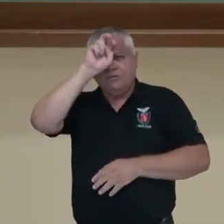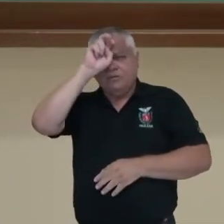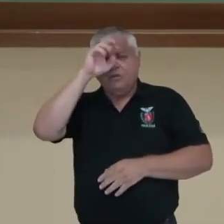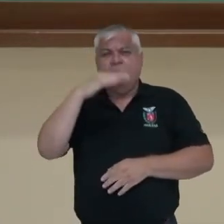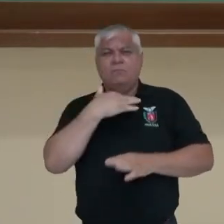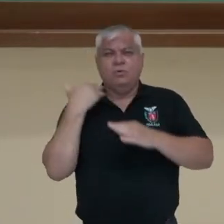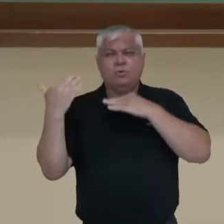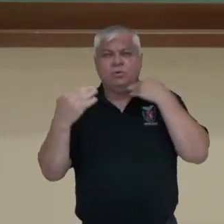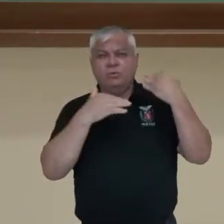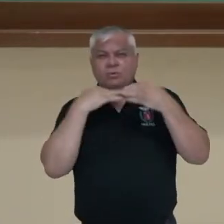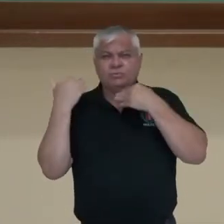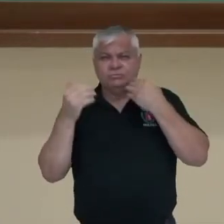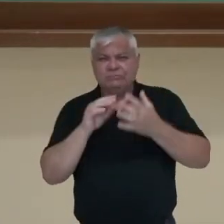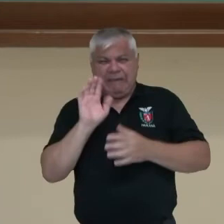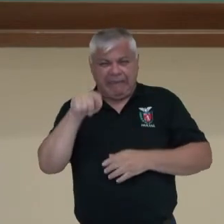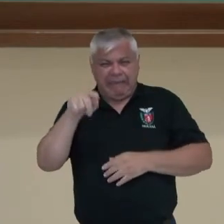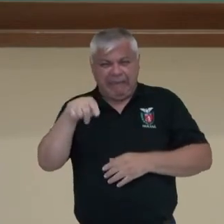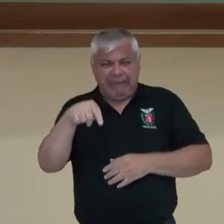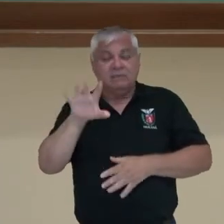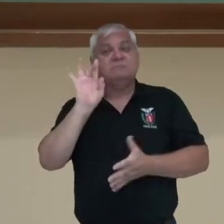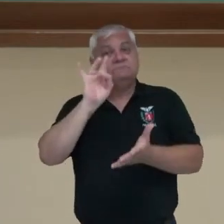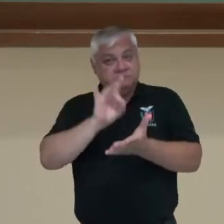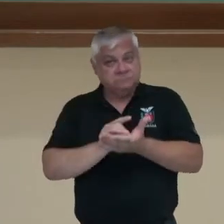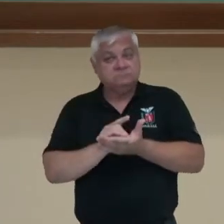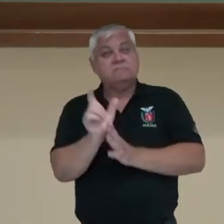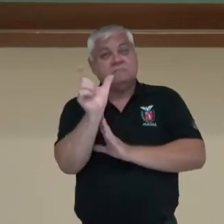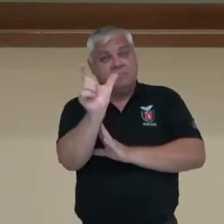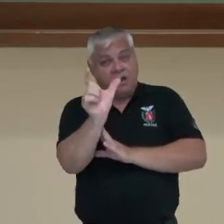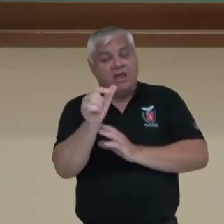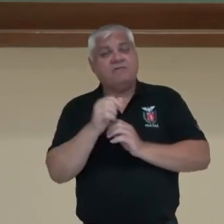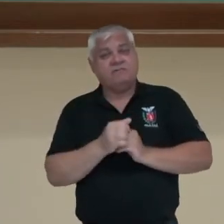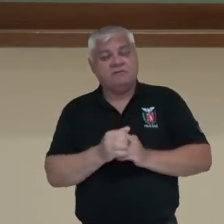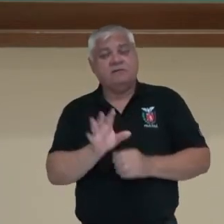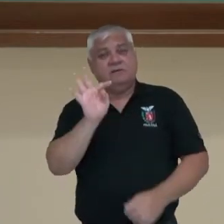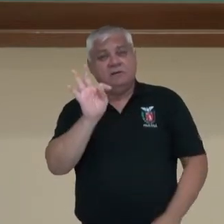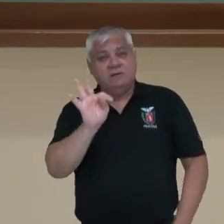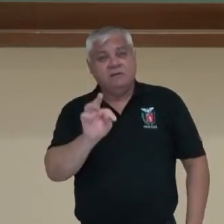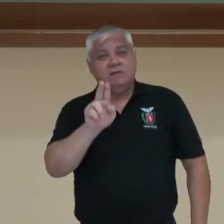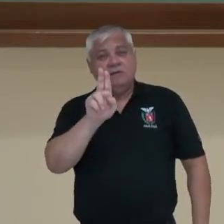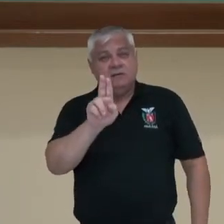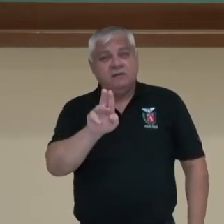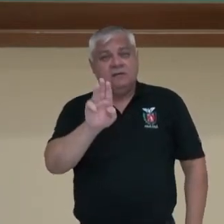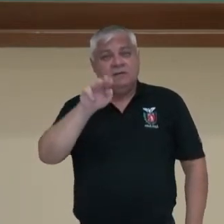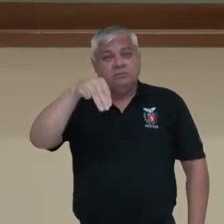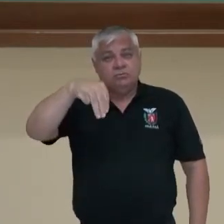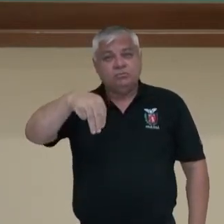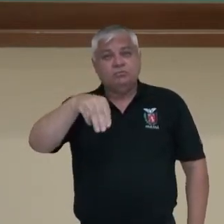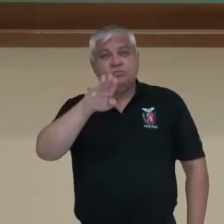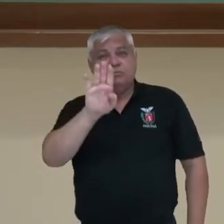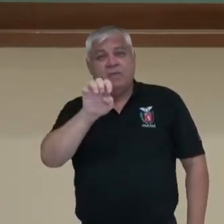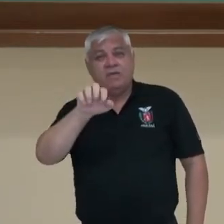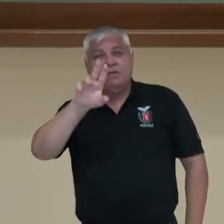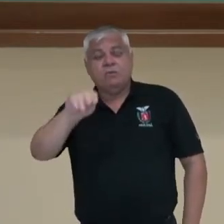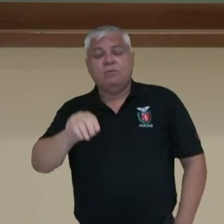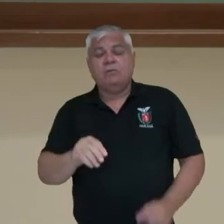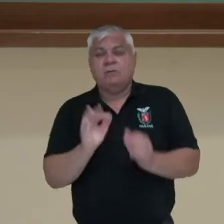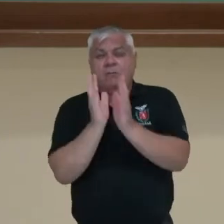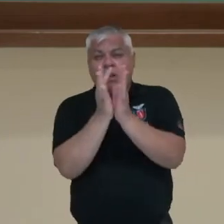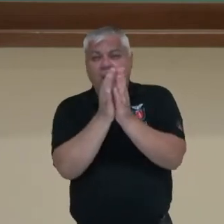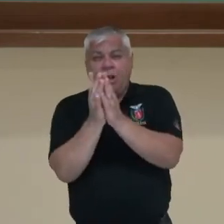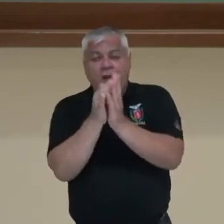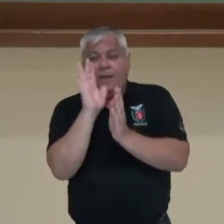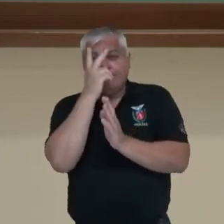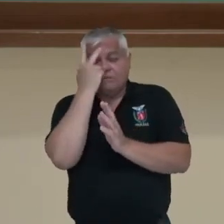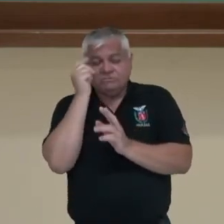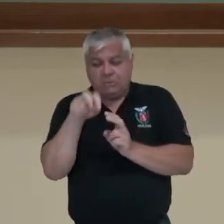dentro? Exatamente. Essa expressão, eles chamavam esses navios de tumbeiros pela quantidade de pessoas que morriam no